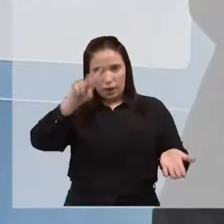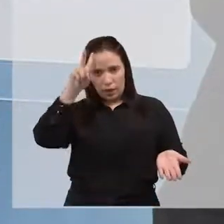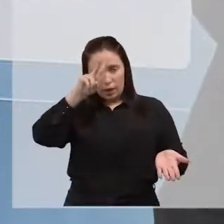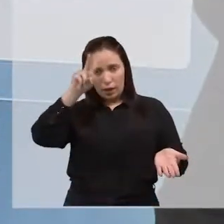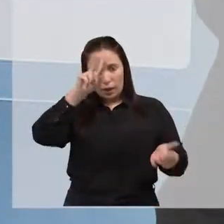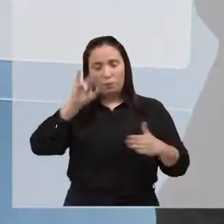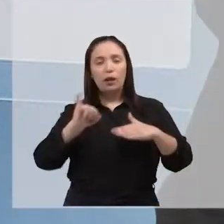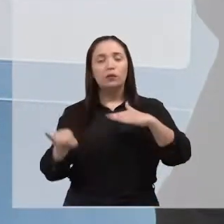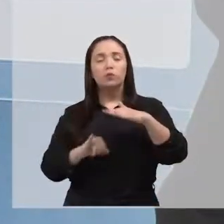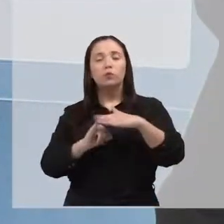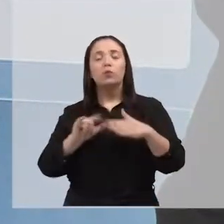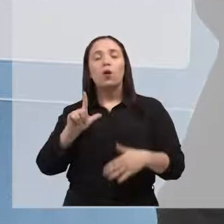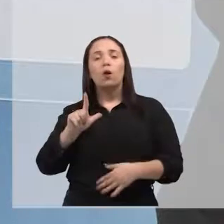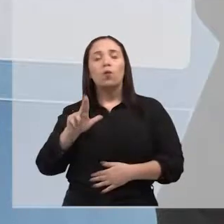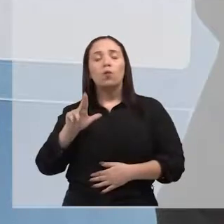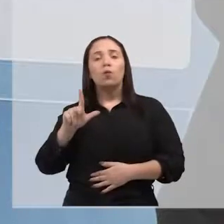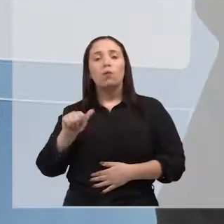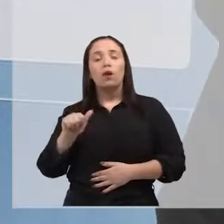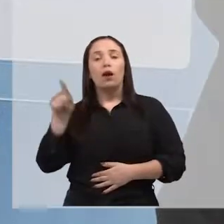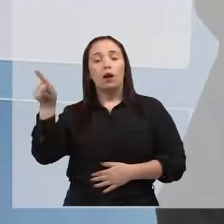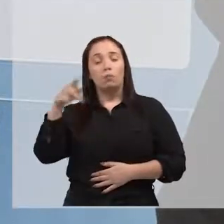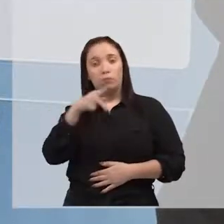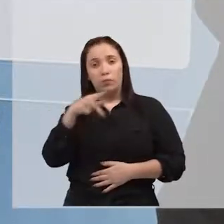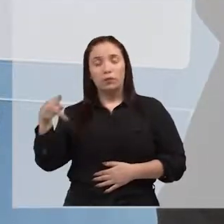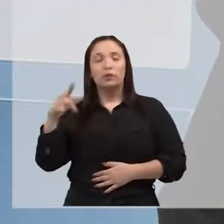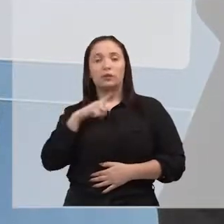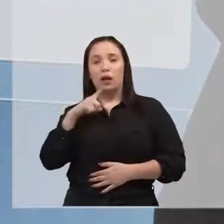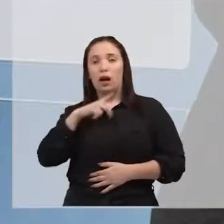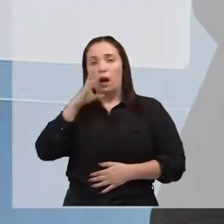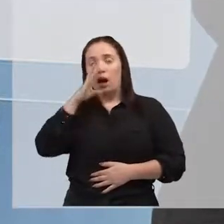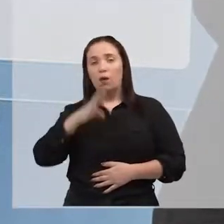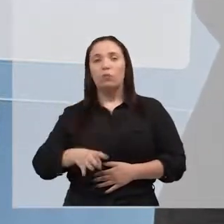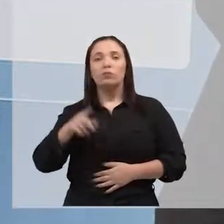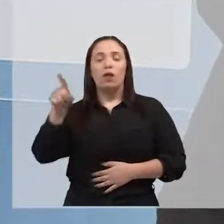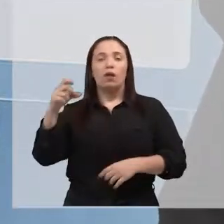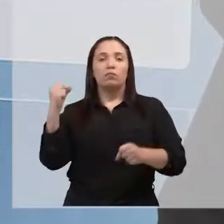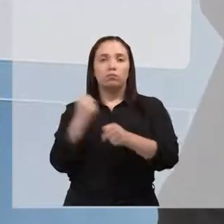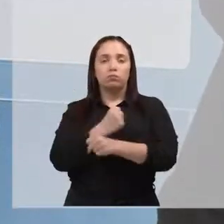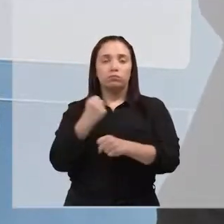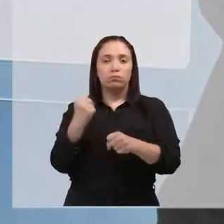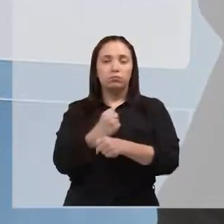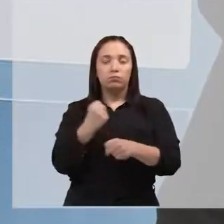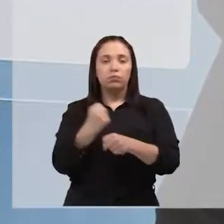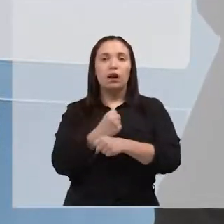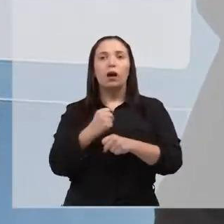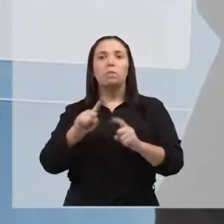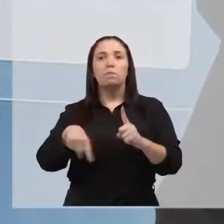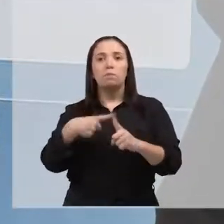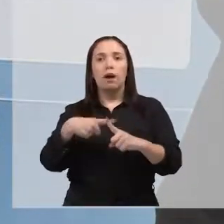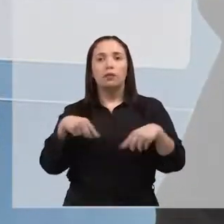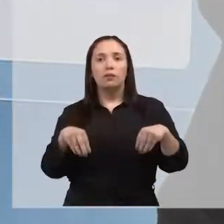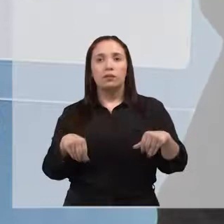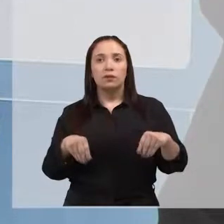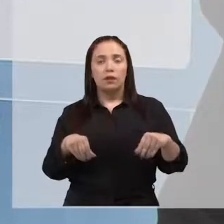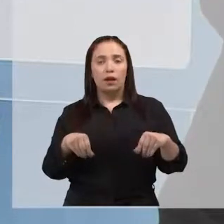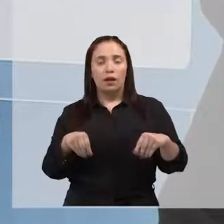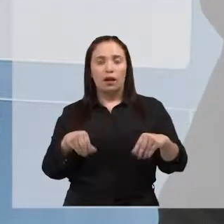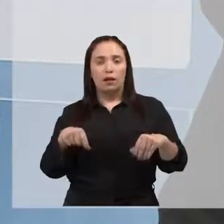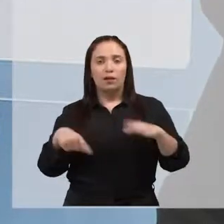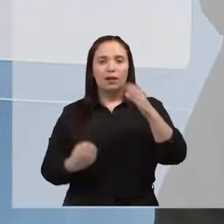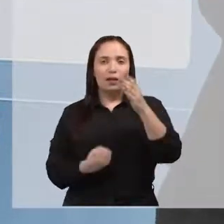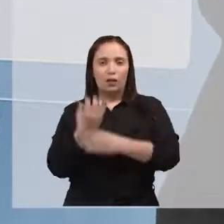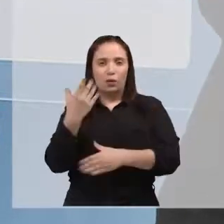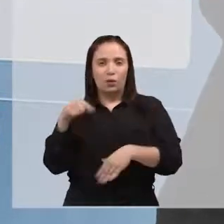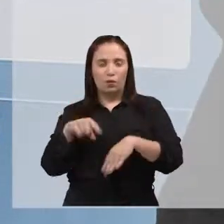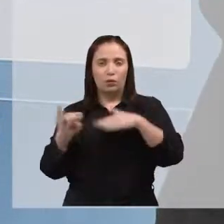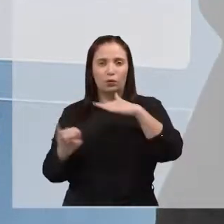Lula, o presidente Lula está sendo acusado de tanta construção como o terreno do presidente Lula, do Instituto, onde foi criado o Instituto